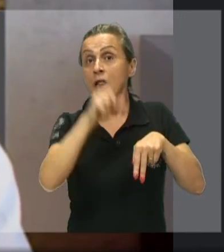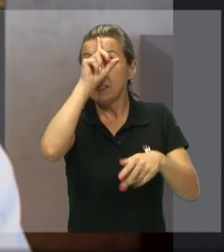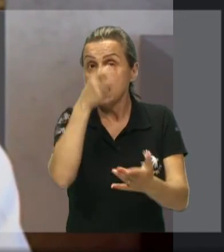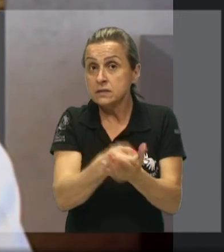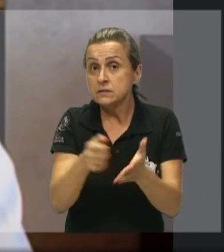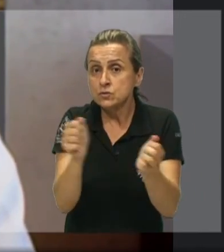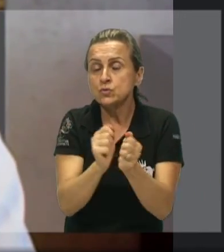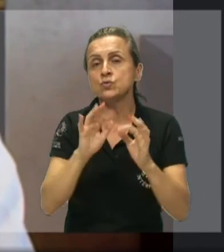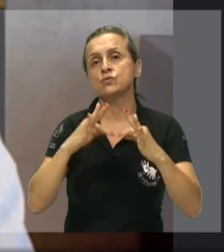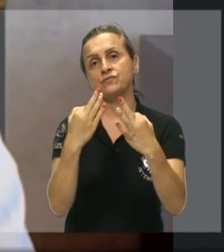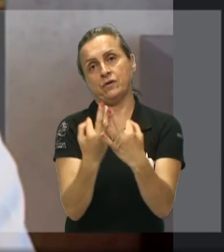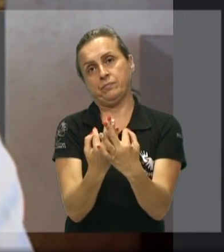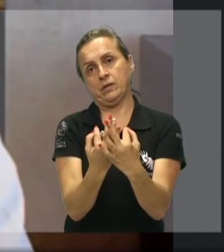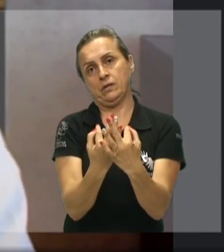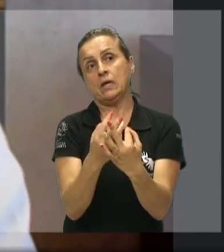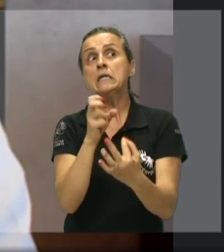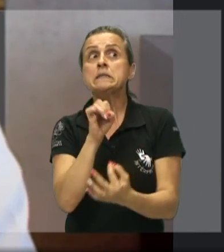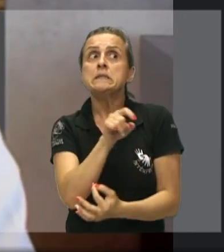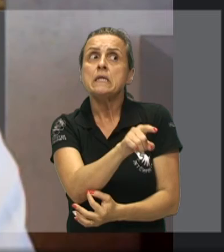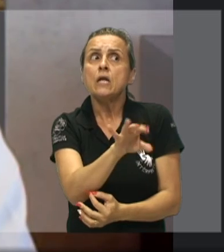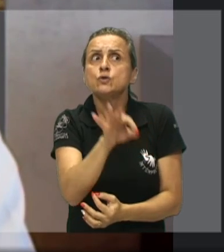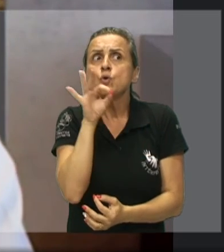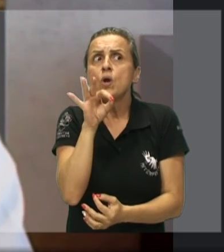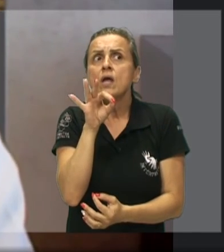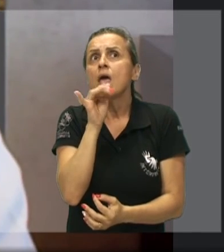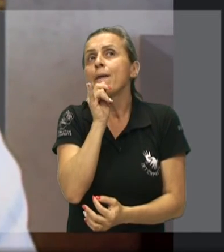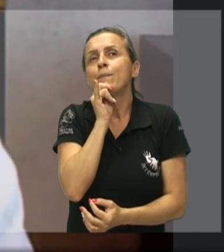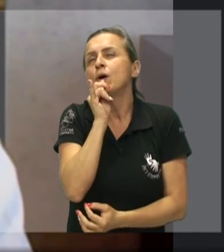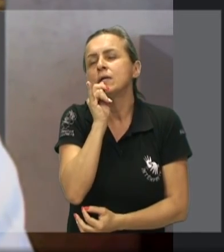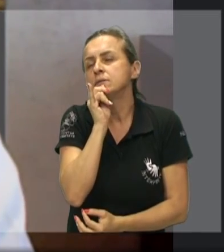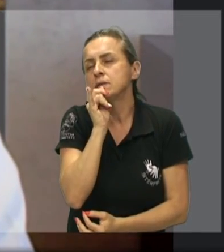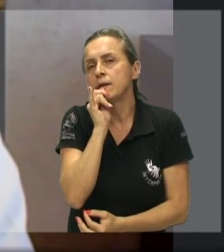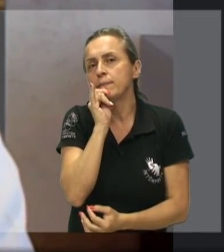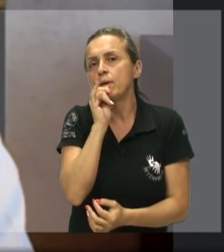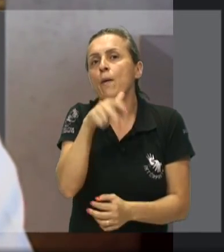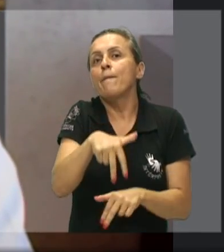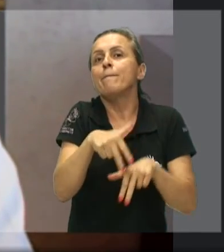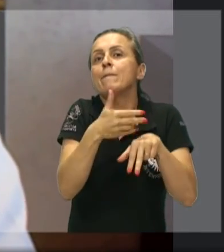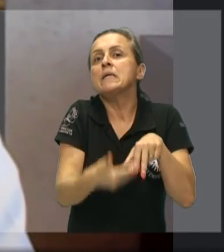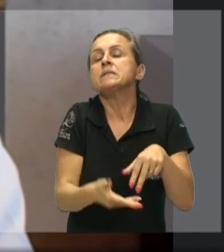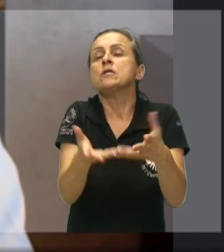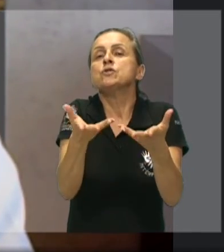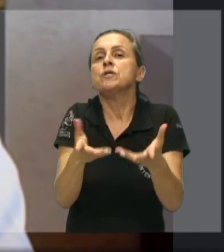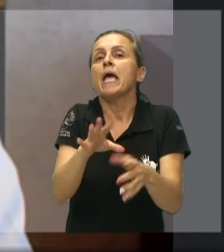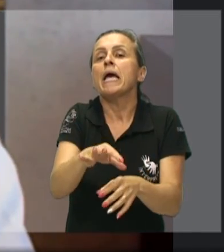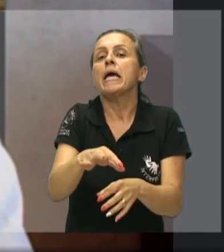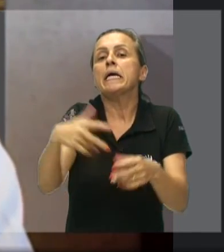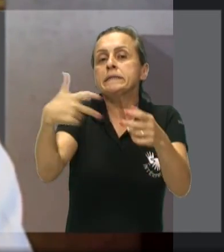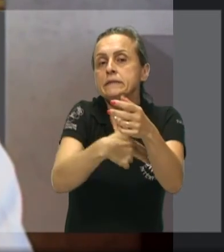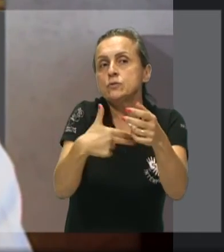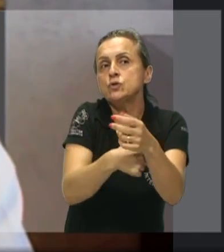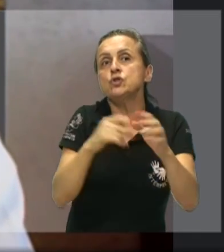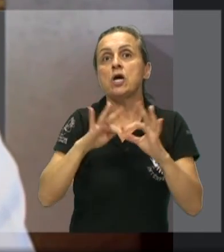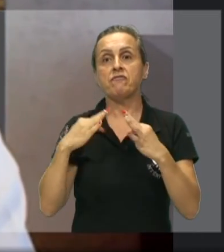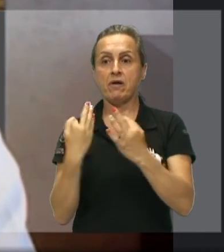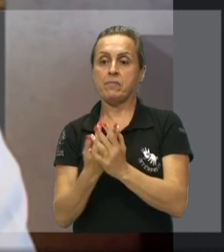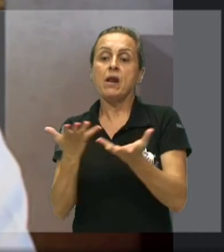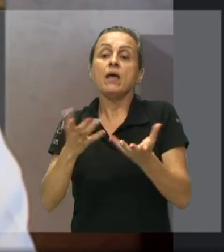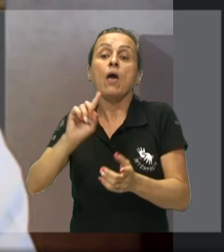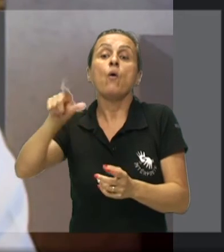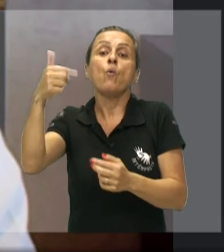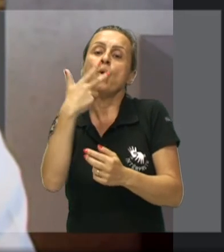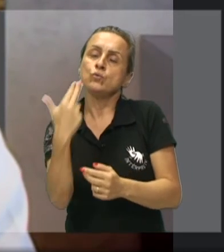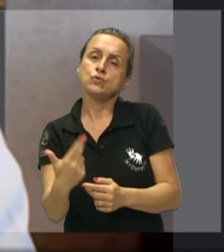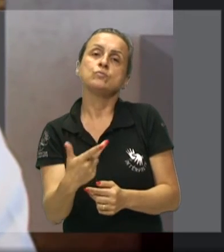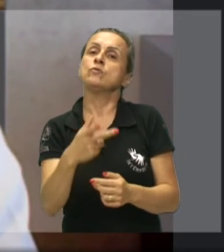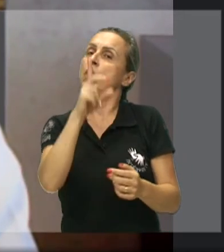assim, se ele disser que vai optar por cirurgia e a família quiser fazer outra modalidade de tratamento, ele vai optar por cirurgia e ele vai fazer cirurgia, e